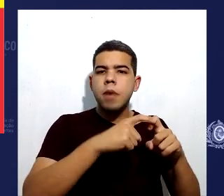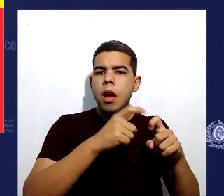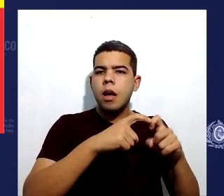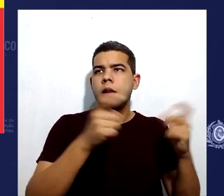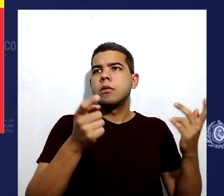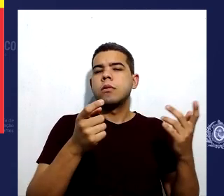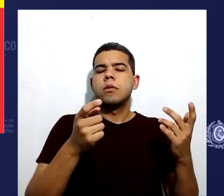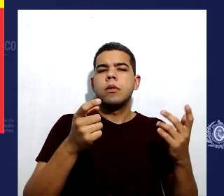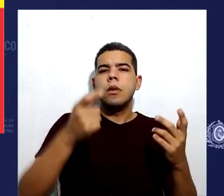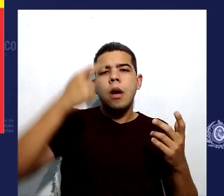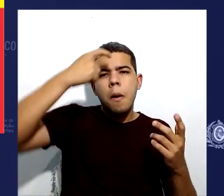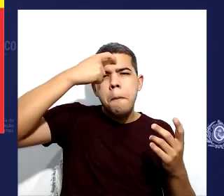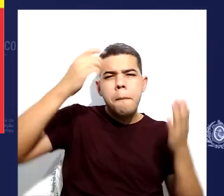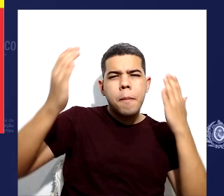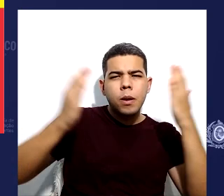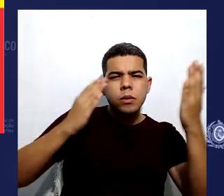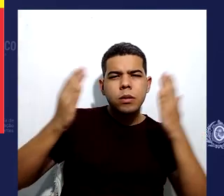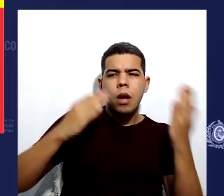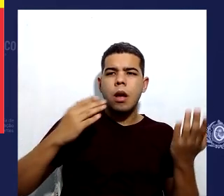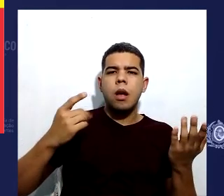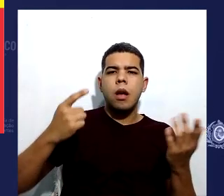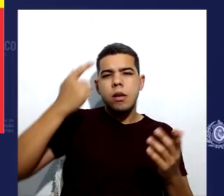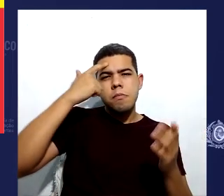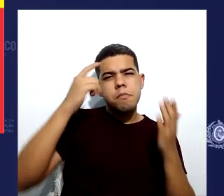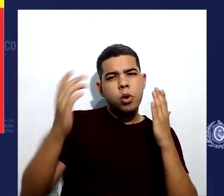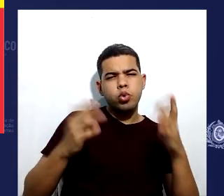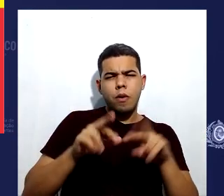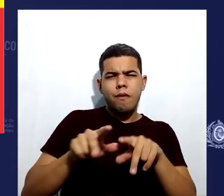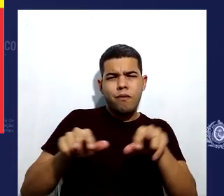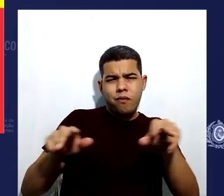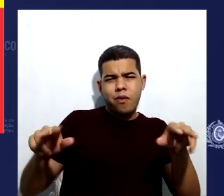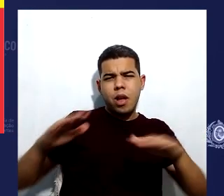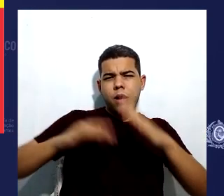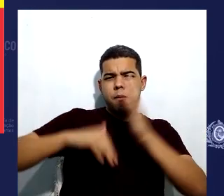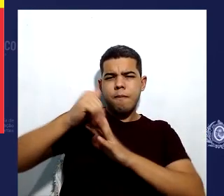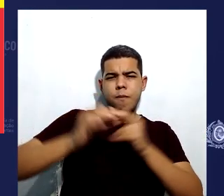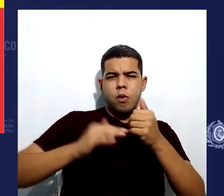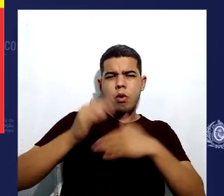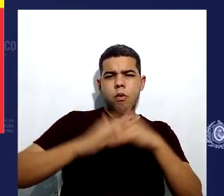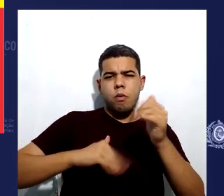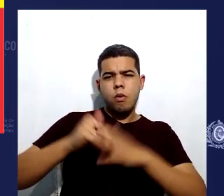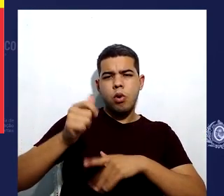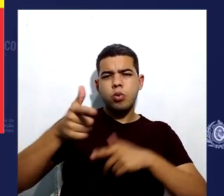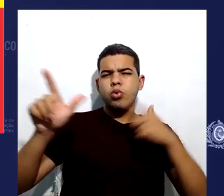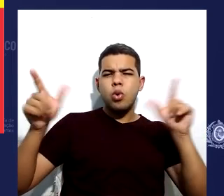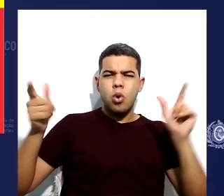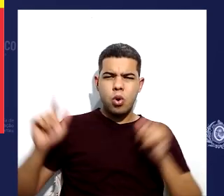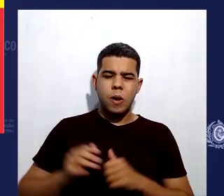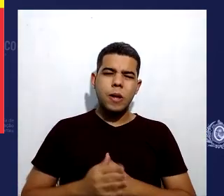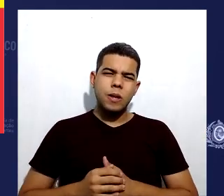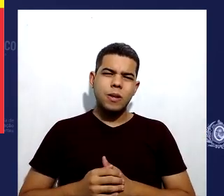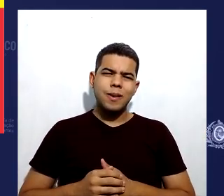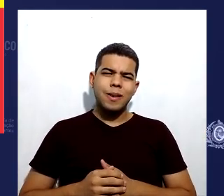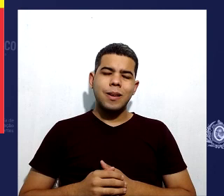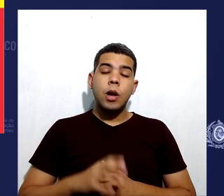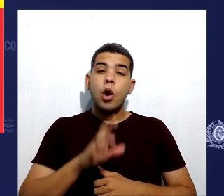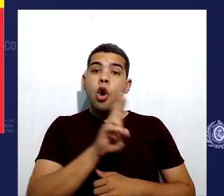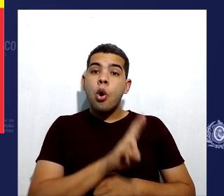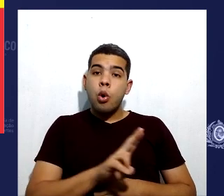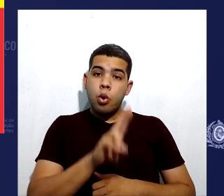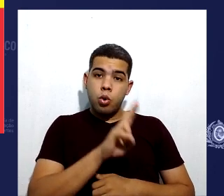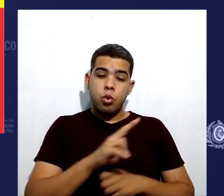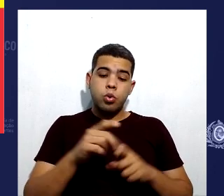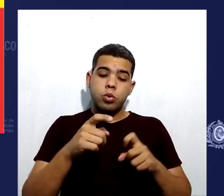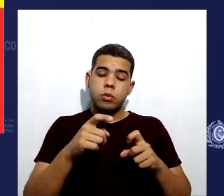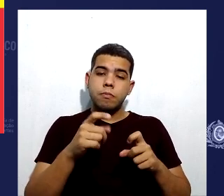psicólogo e outros profissionais, dependendo isso aí de cada caso, né? Então, o uso de medicação, ele